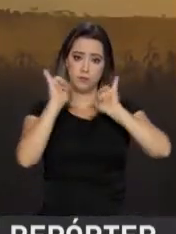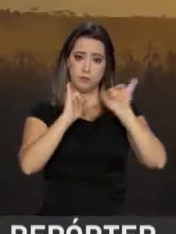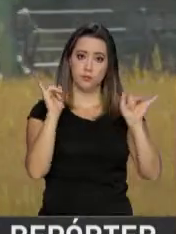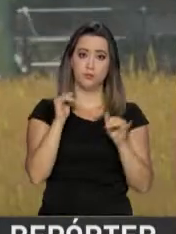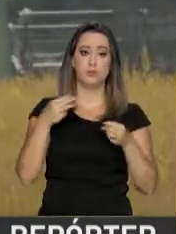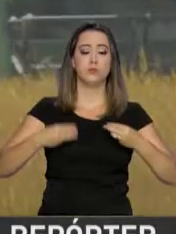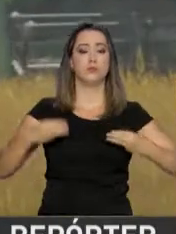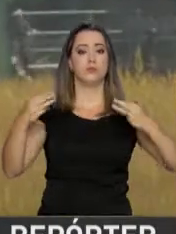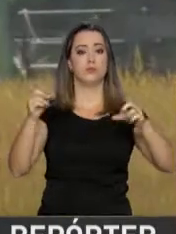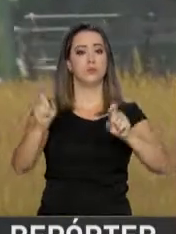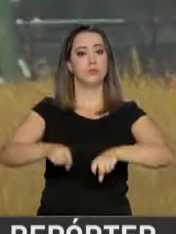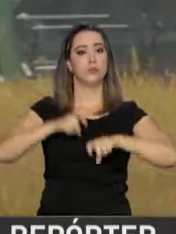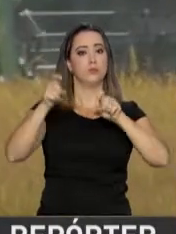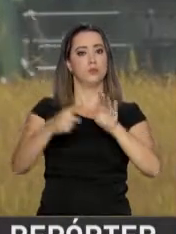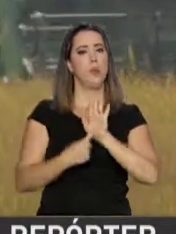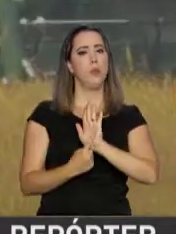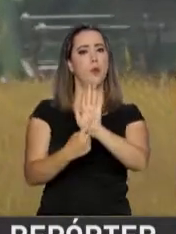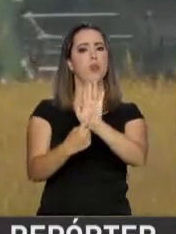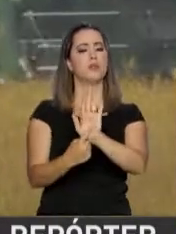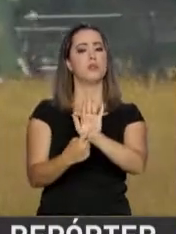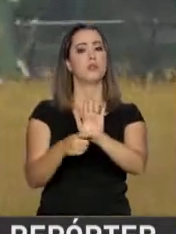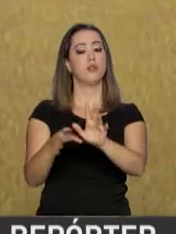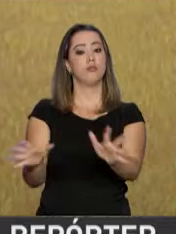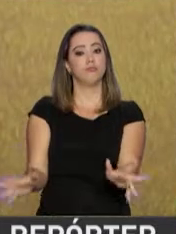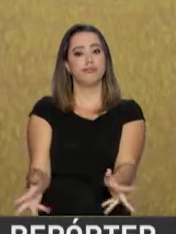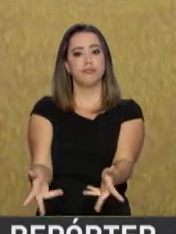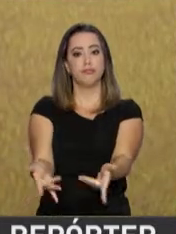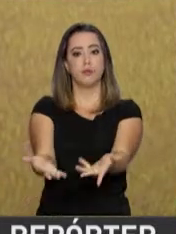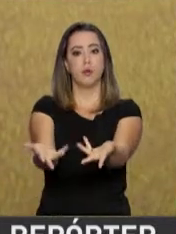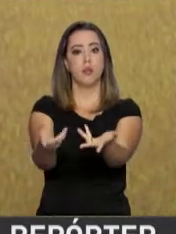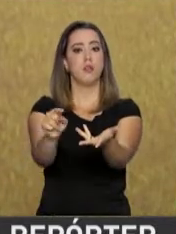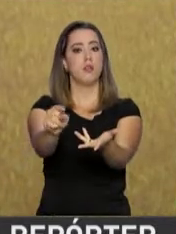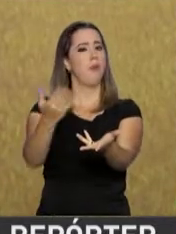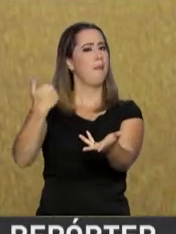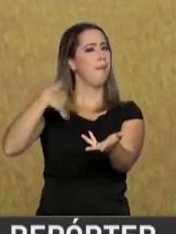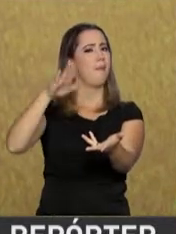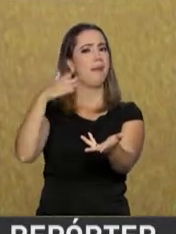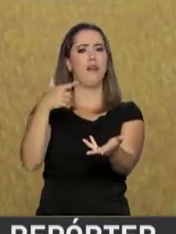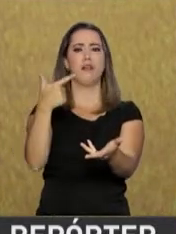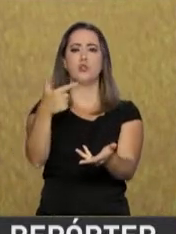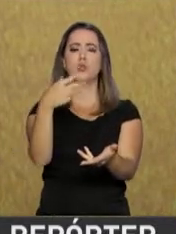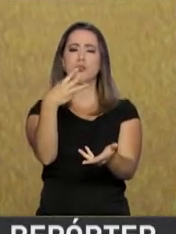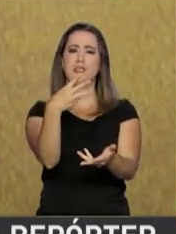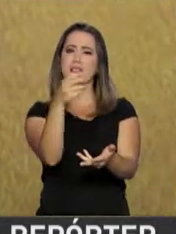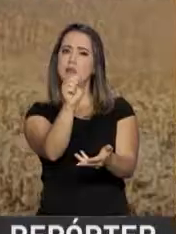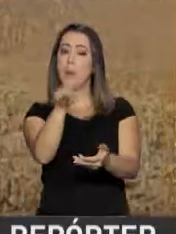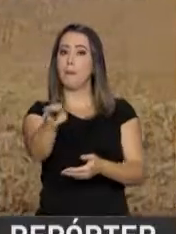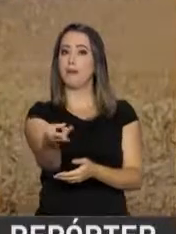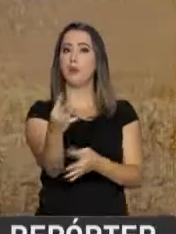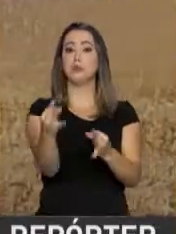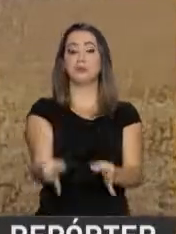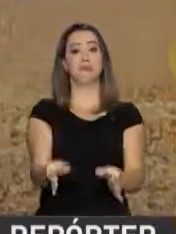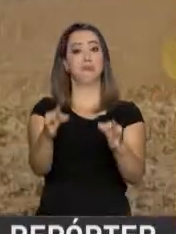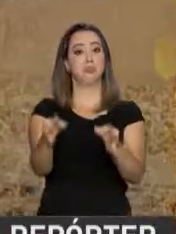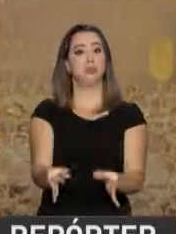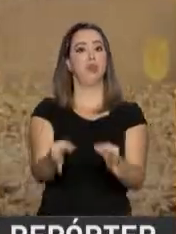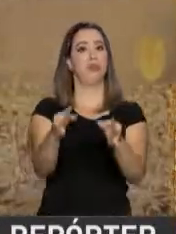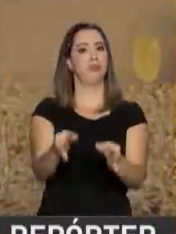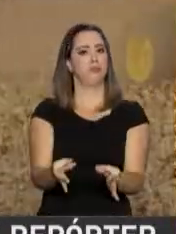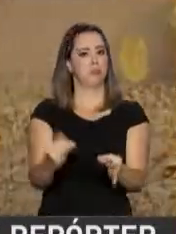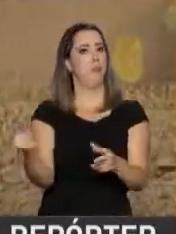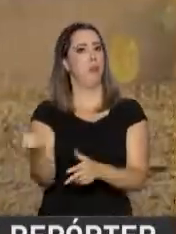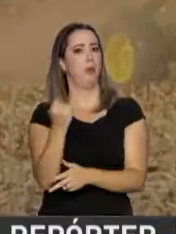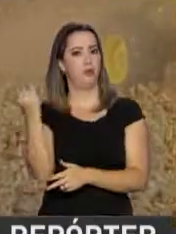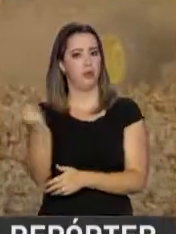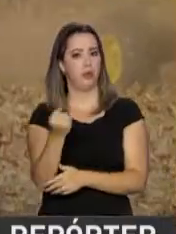mostra que a safra de grãos foi de 238 milhões de toneladas o que pode ser considerada uma super safra